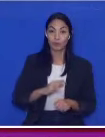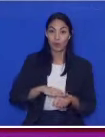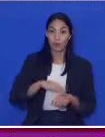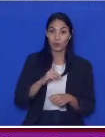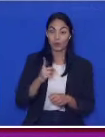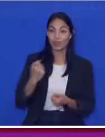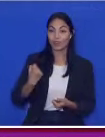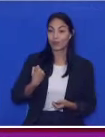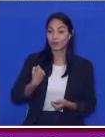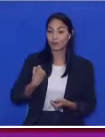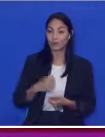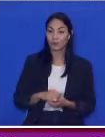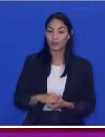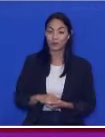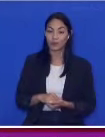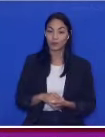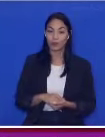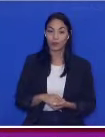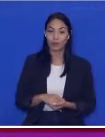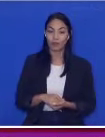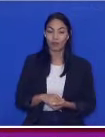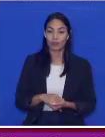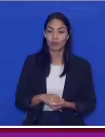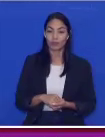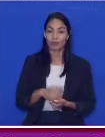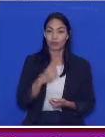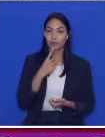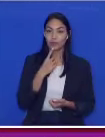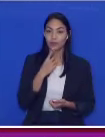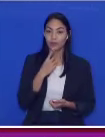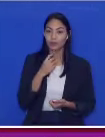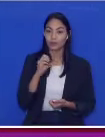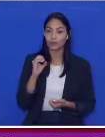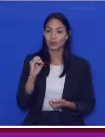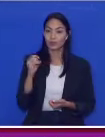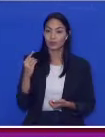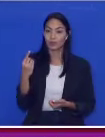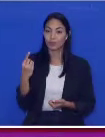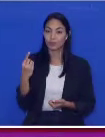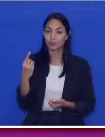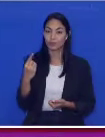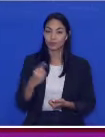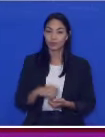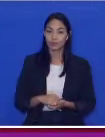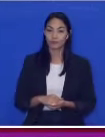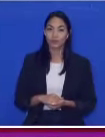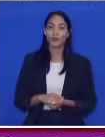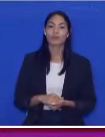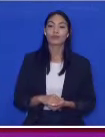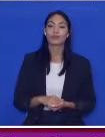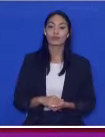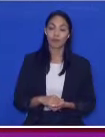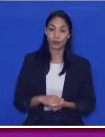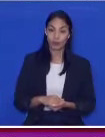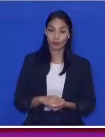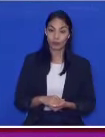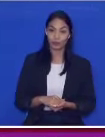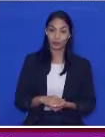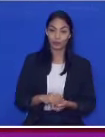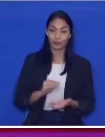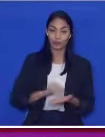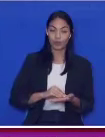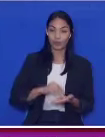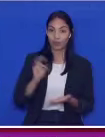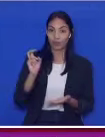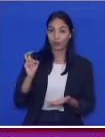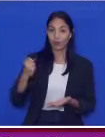Mais um número, mais uma bola chegando. Vermelha, 01. Bola vermelha, número 01. Foram sorteados